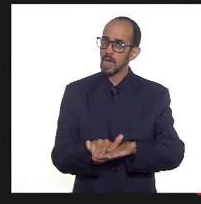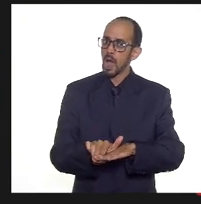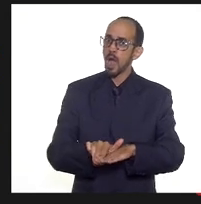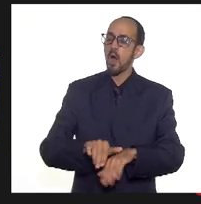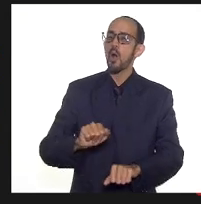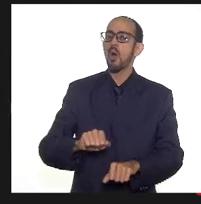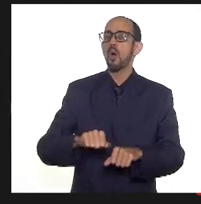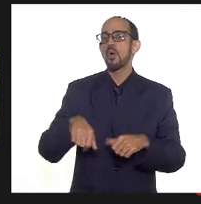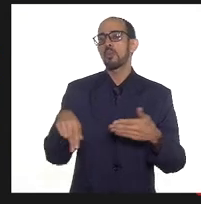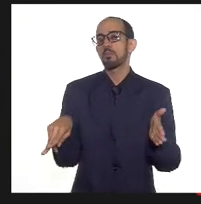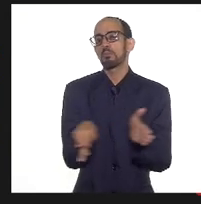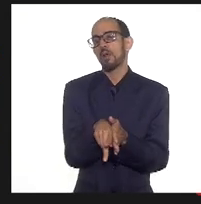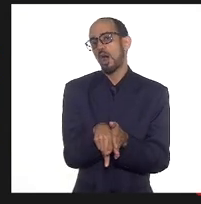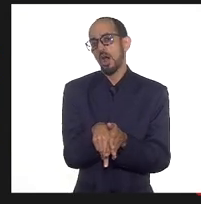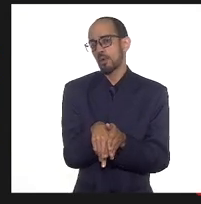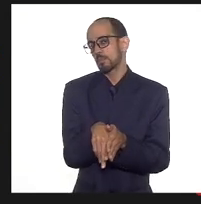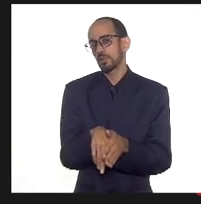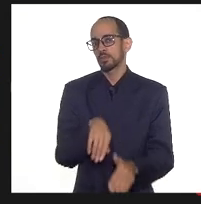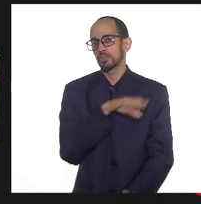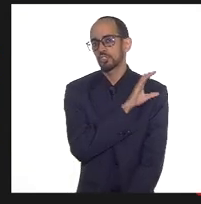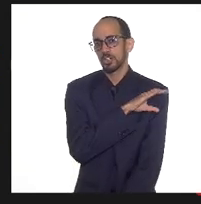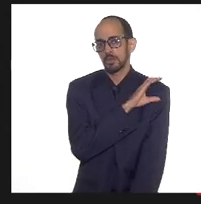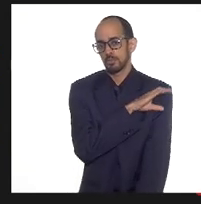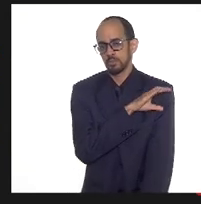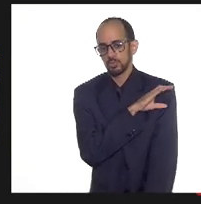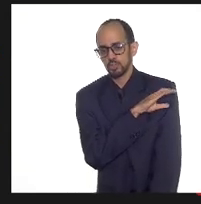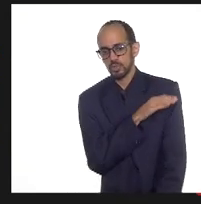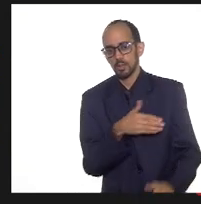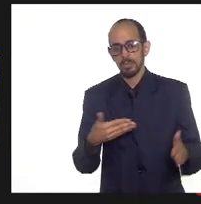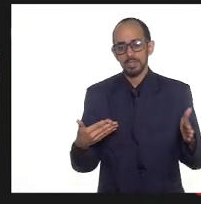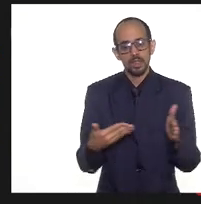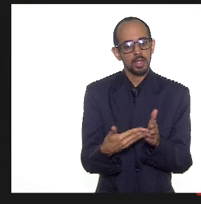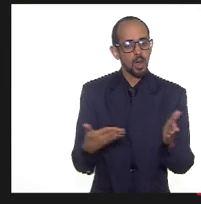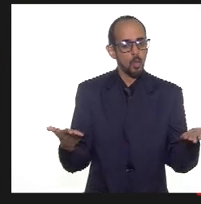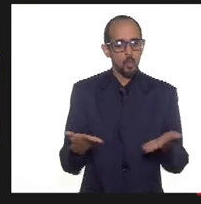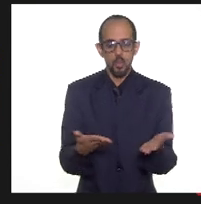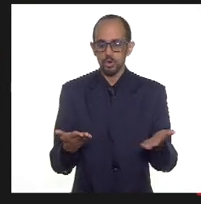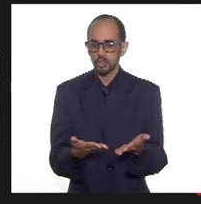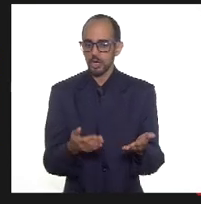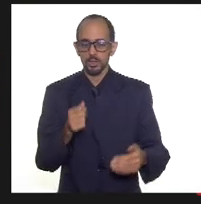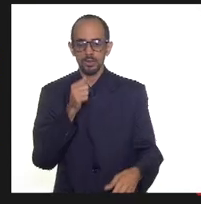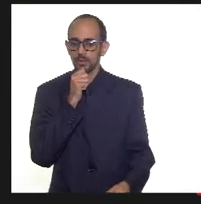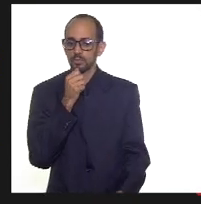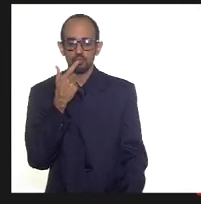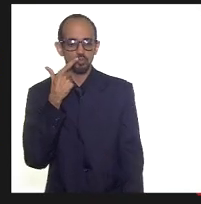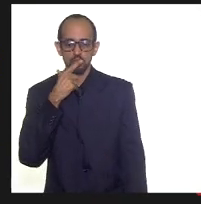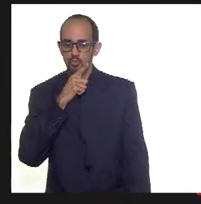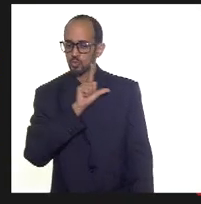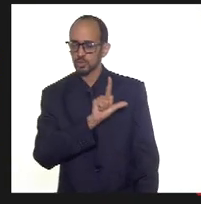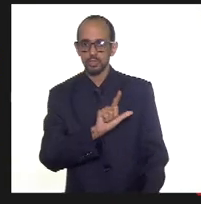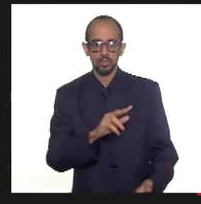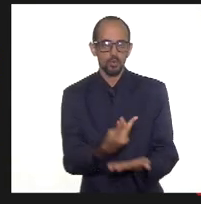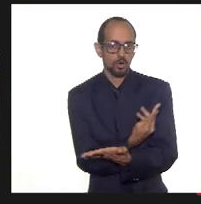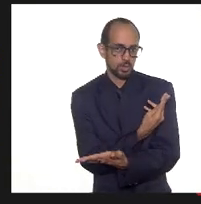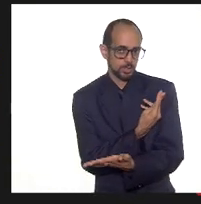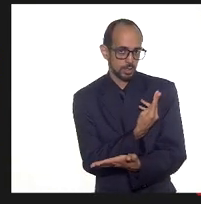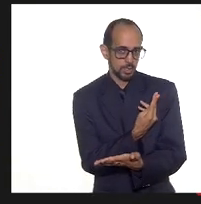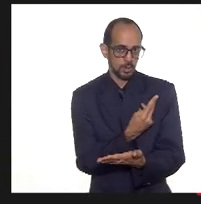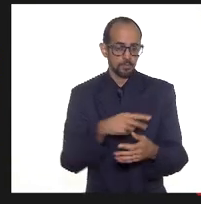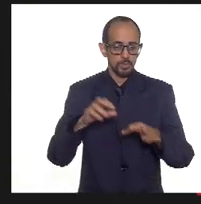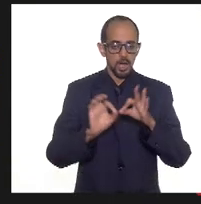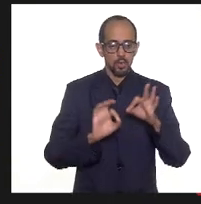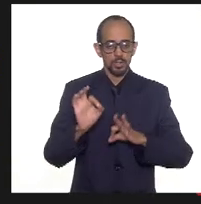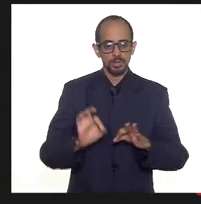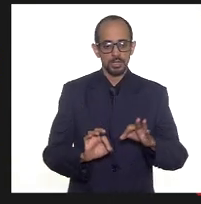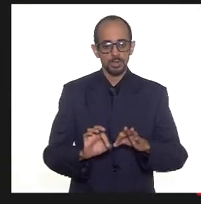em 2015 e que até hoje, né, não aconteceu, e a organização do primeiro e